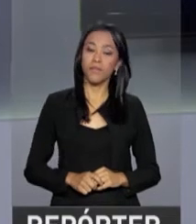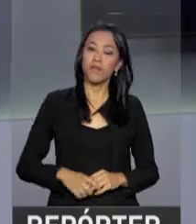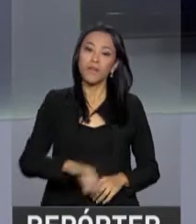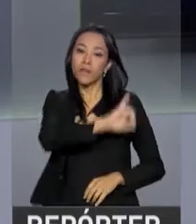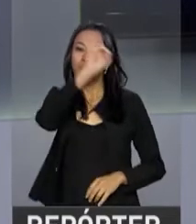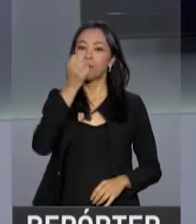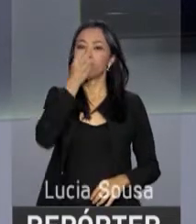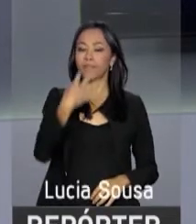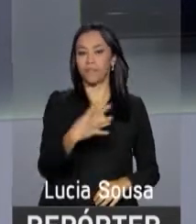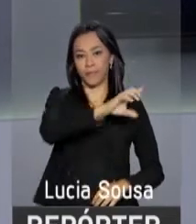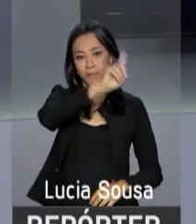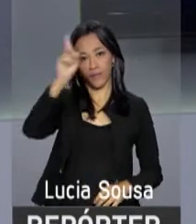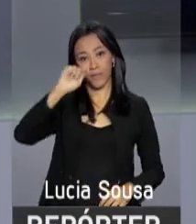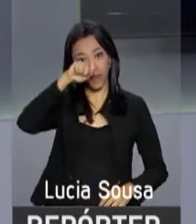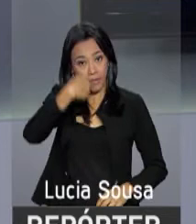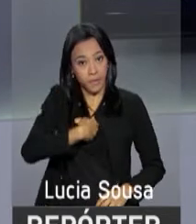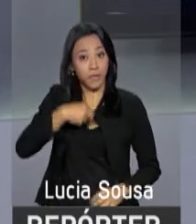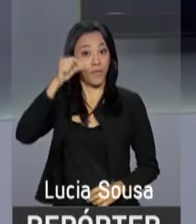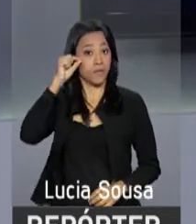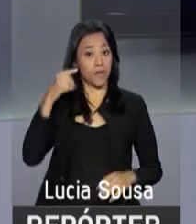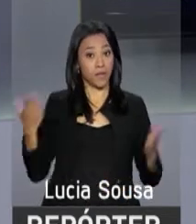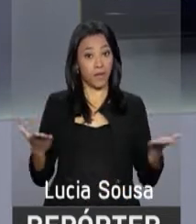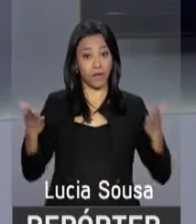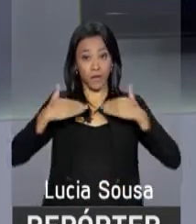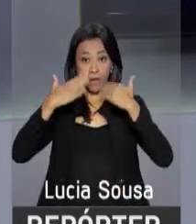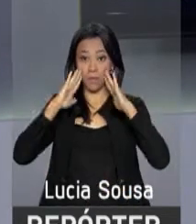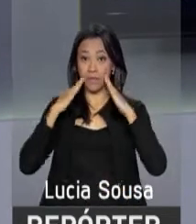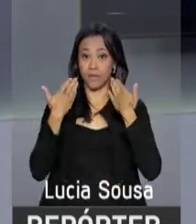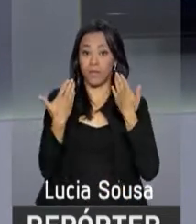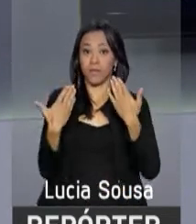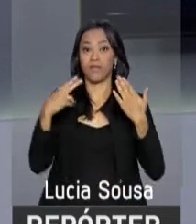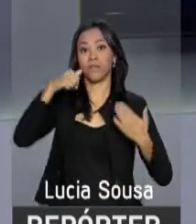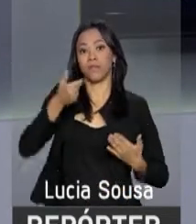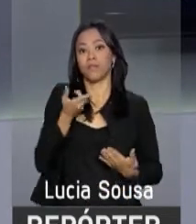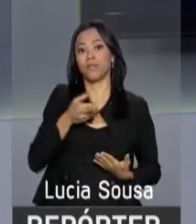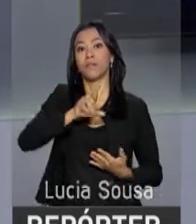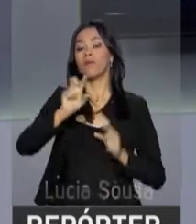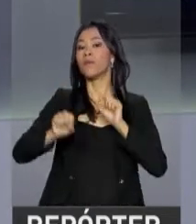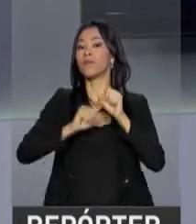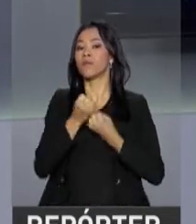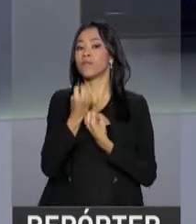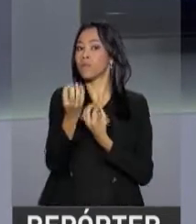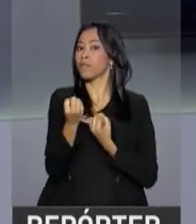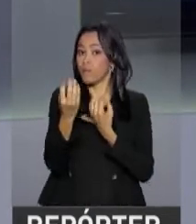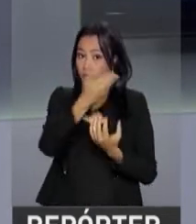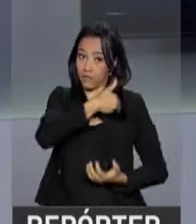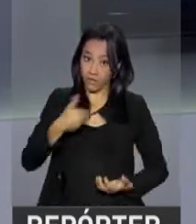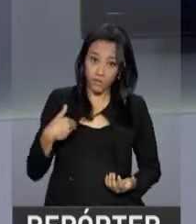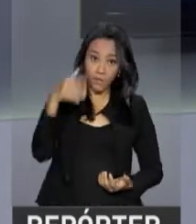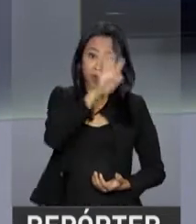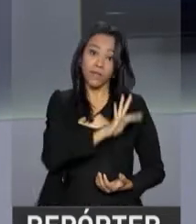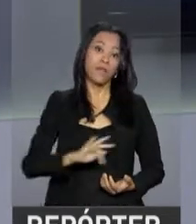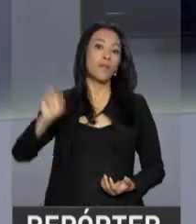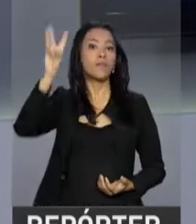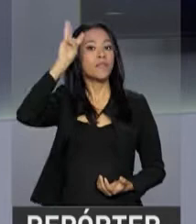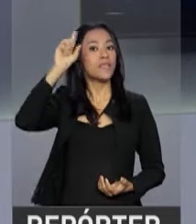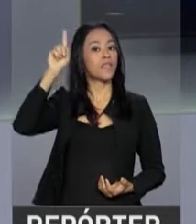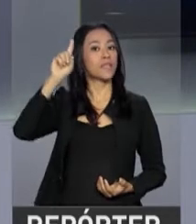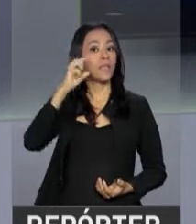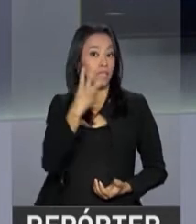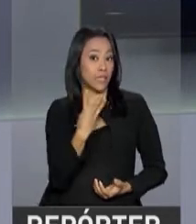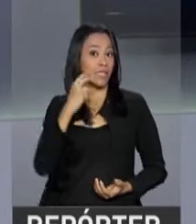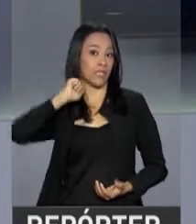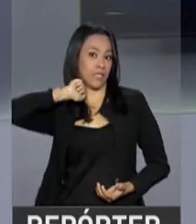Olá, bom dia. Eu sou Thaisa Dias e estamos no ar com o repórter NBR e as notícias do governo federal desta terça-feira, 3 de